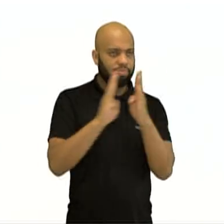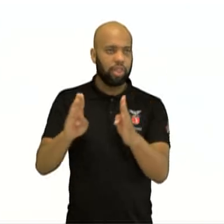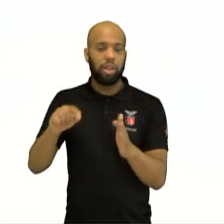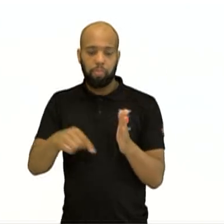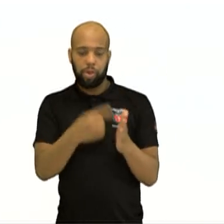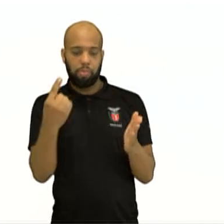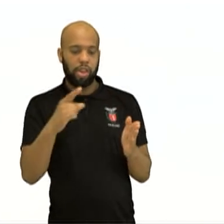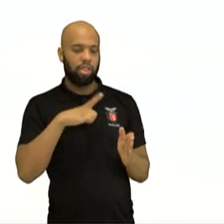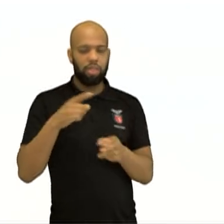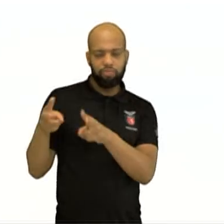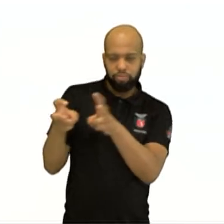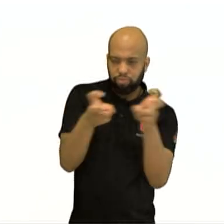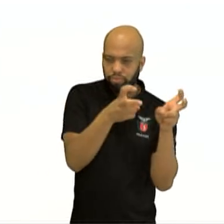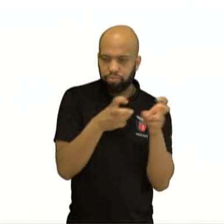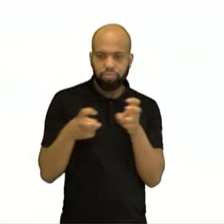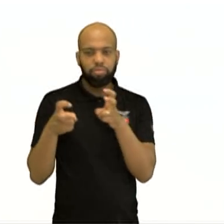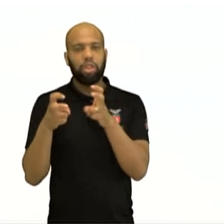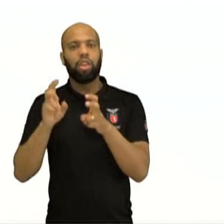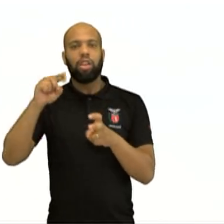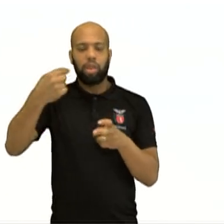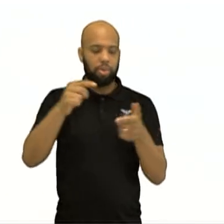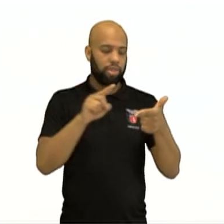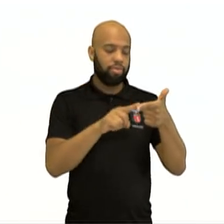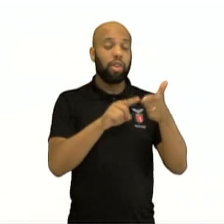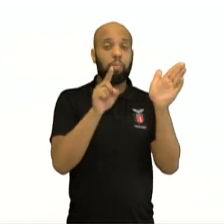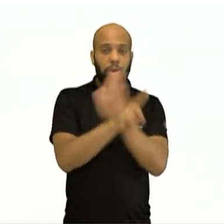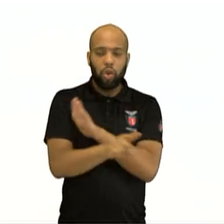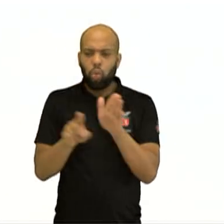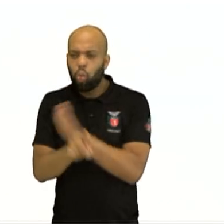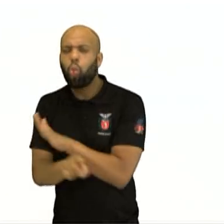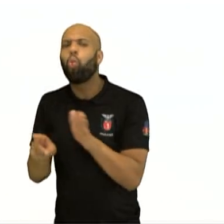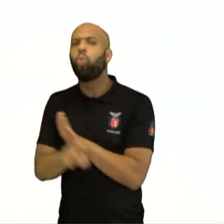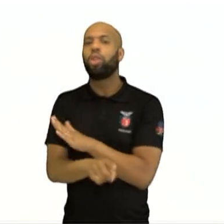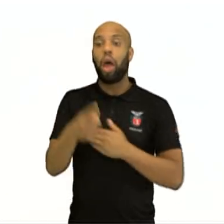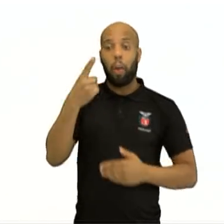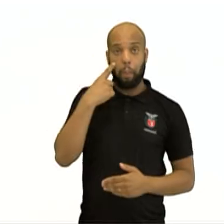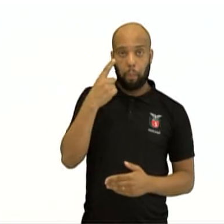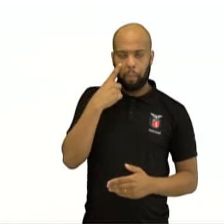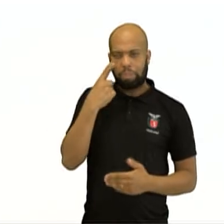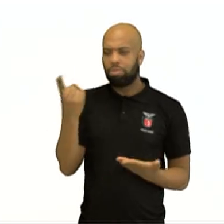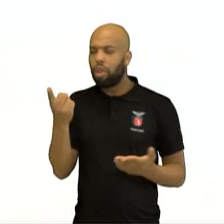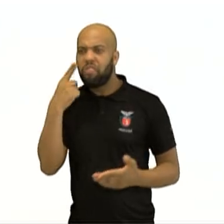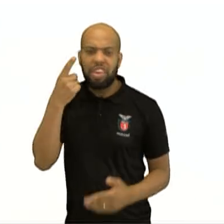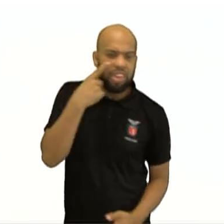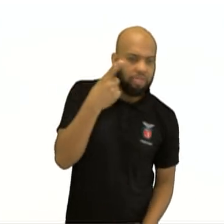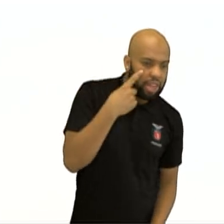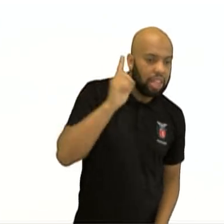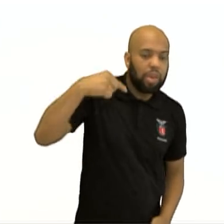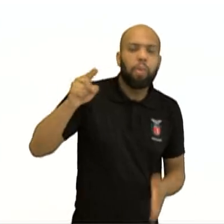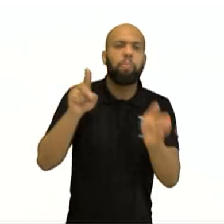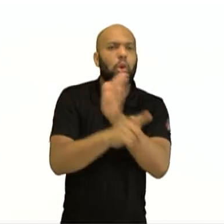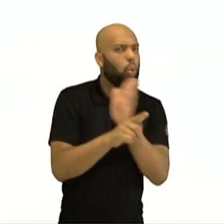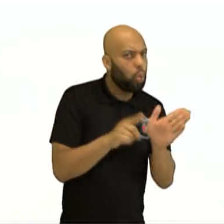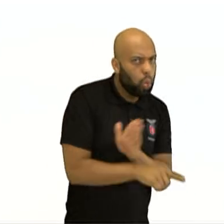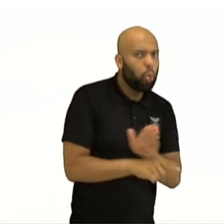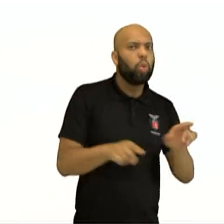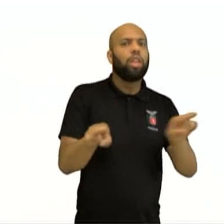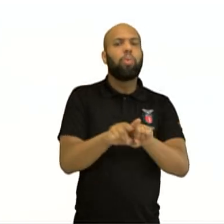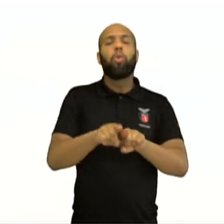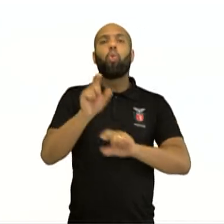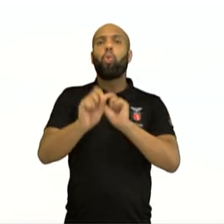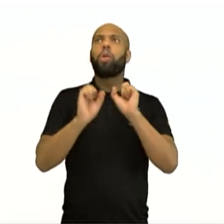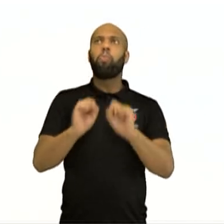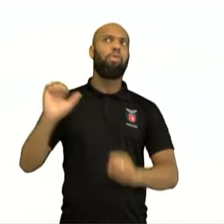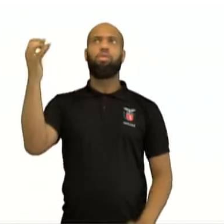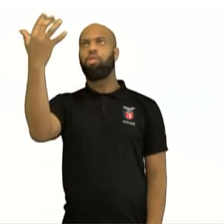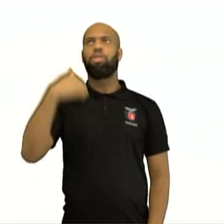Primeiro, a observação, as perguntas que vêm a partir da observação dos problemas, né? As hipóteses,